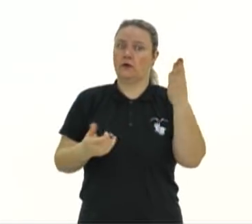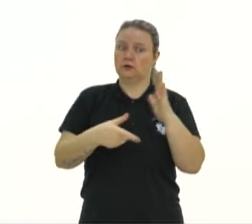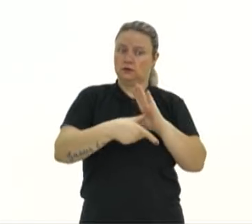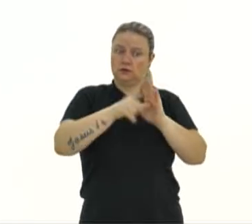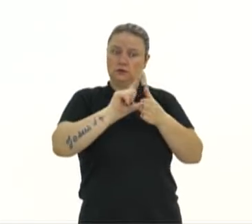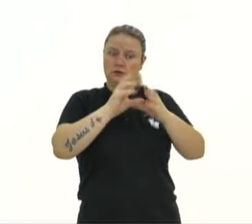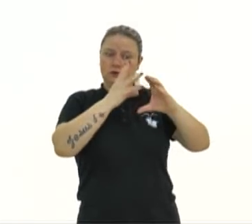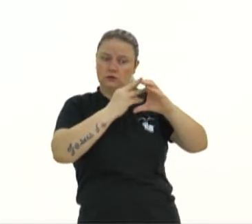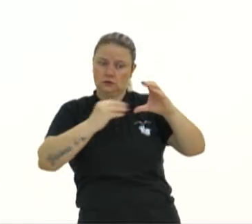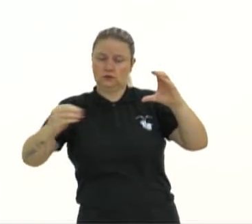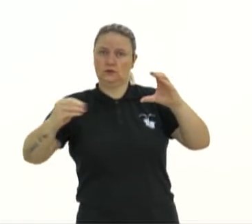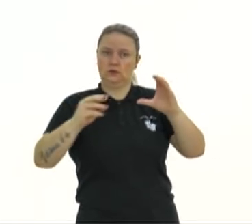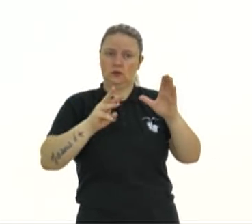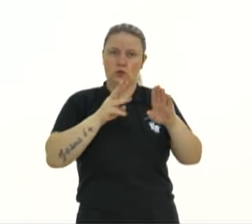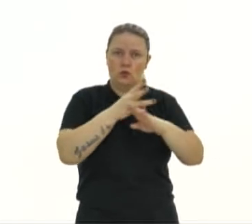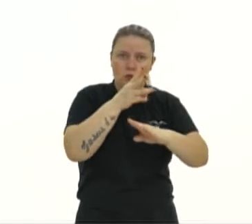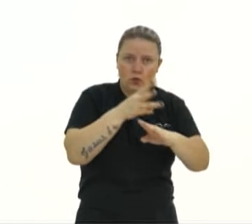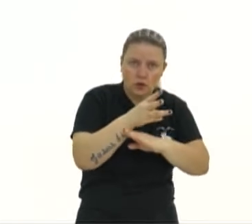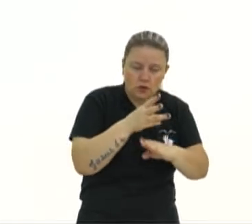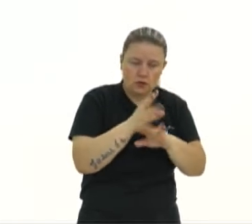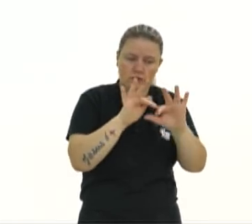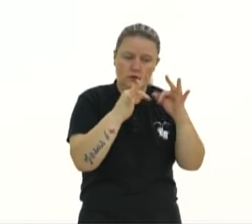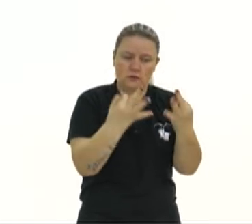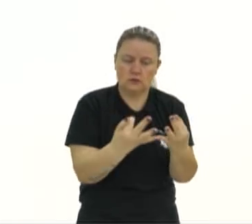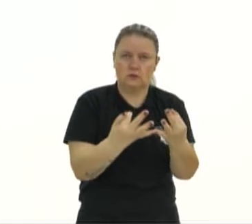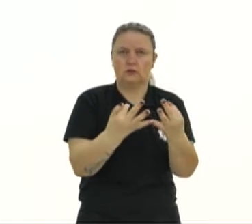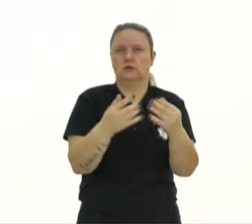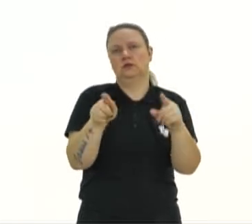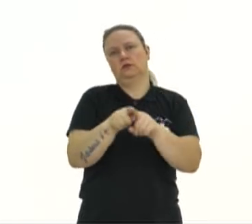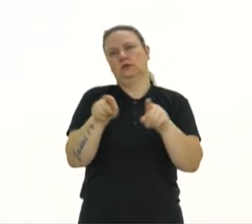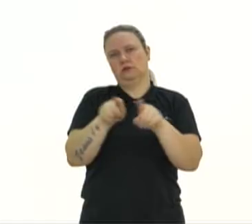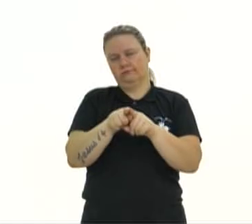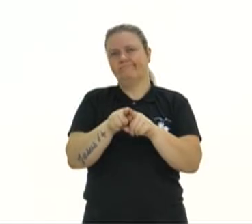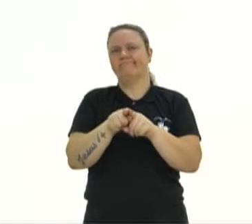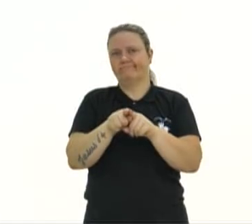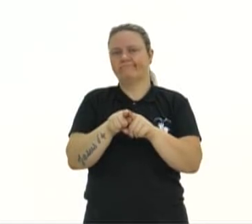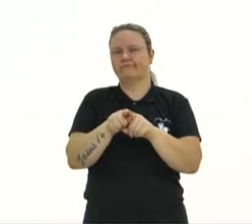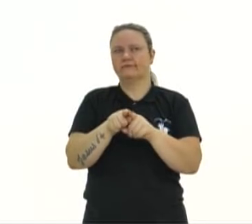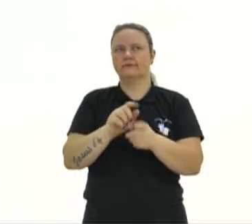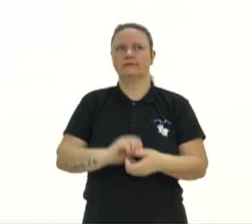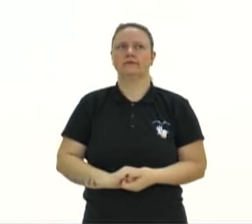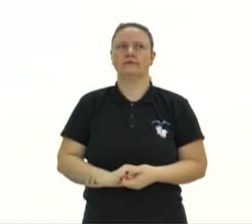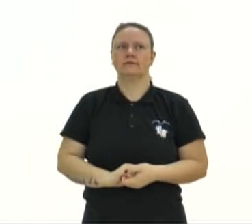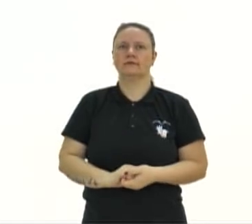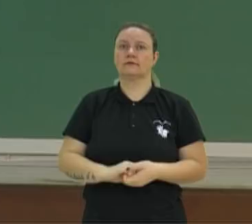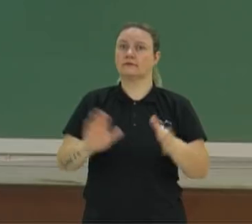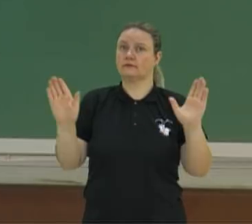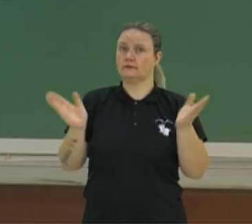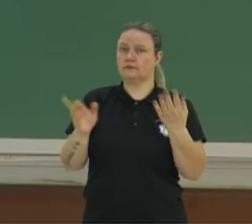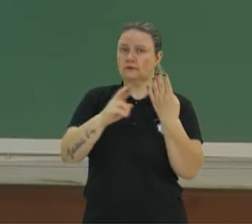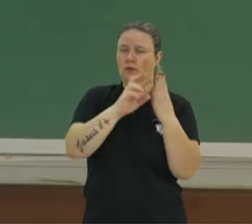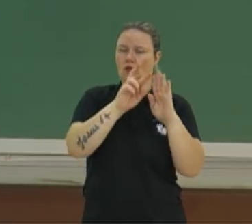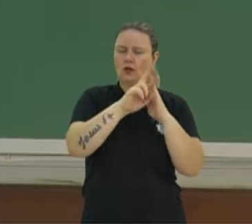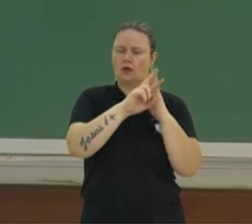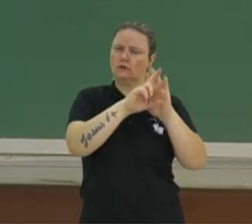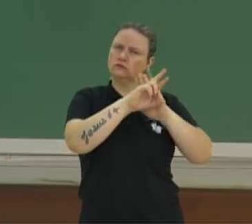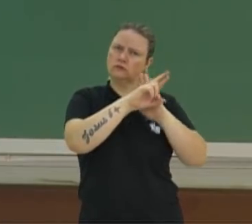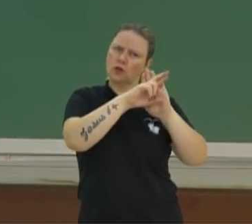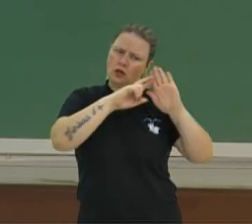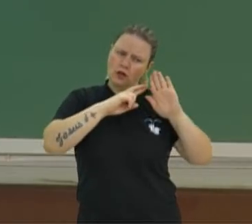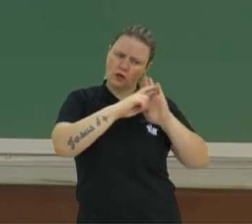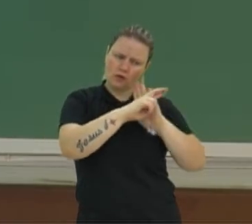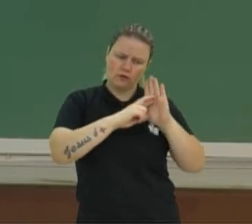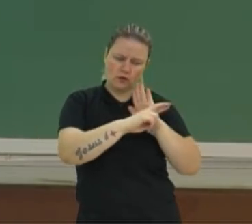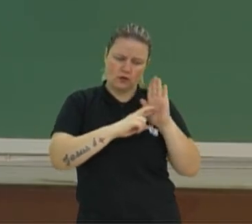família, e do guia de como identificar notícias falsas. Temos aqui o indicativo das nossas referências